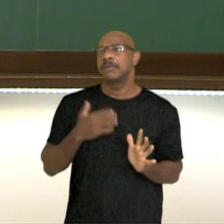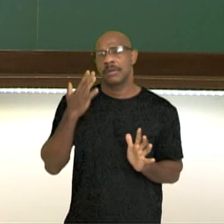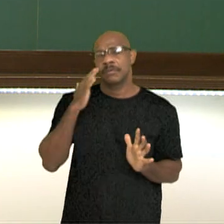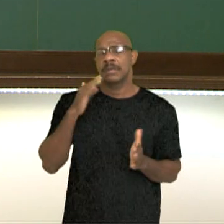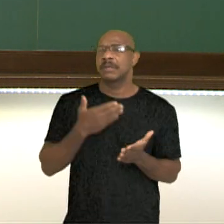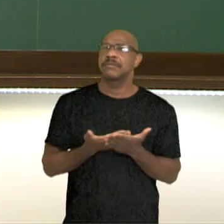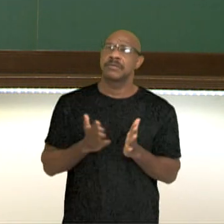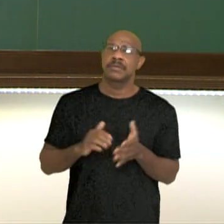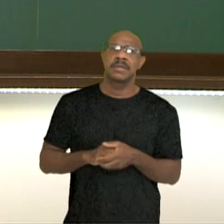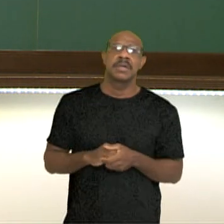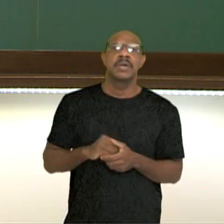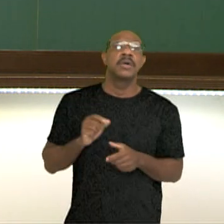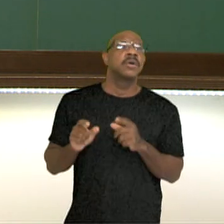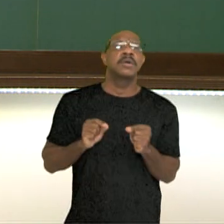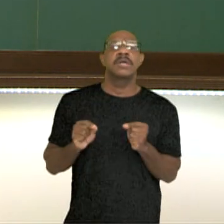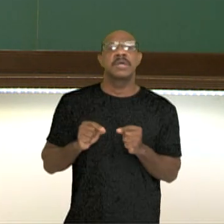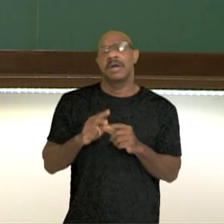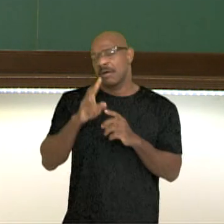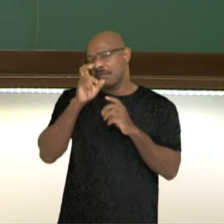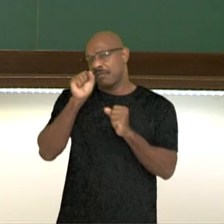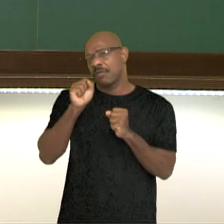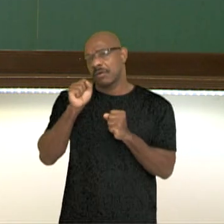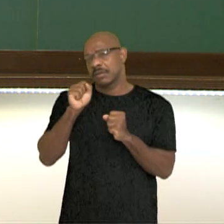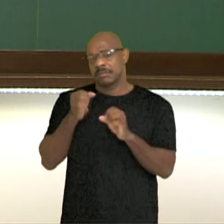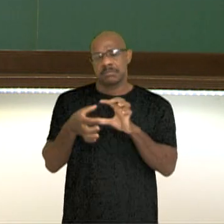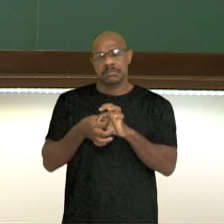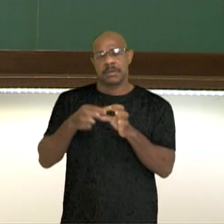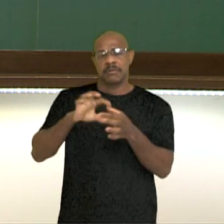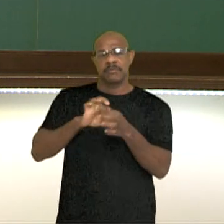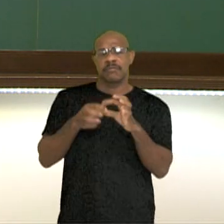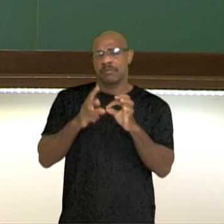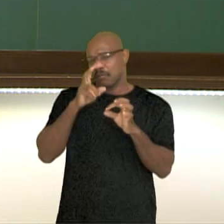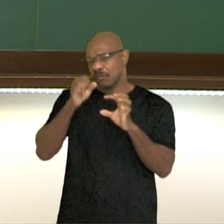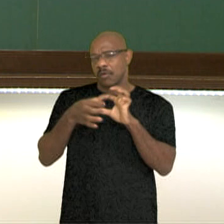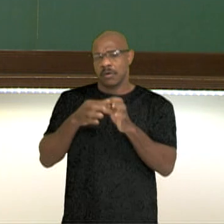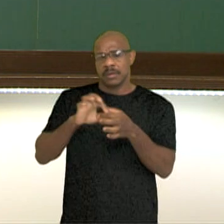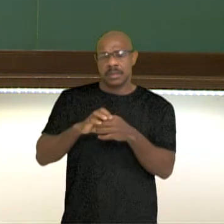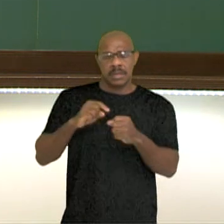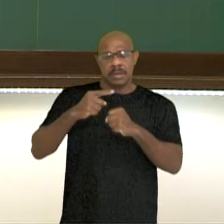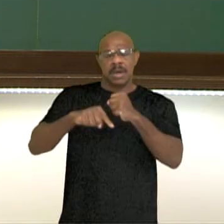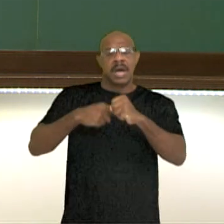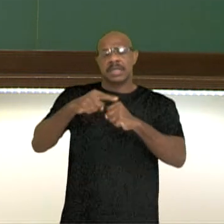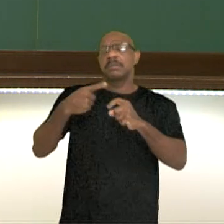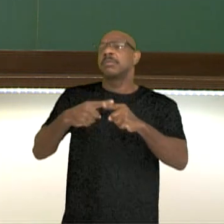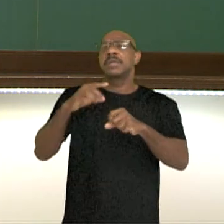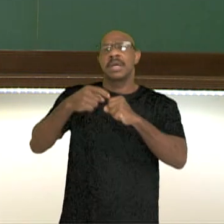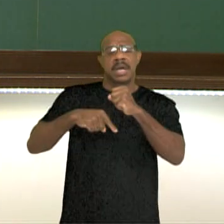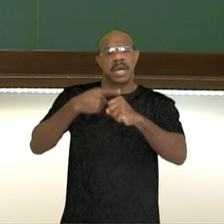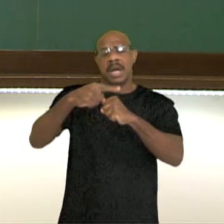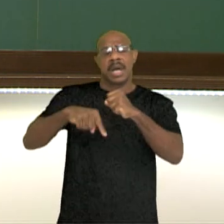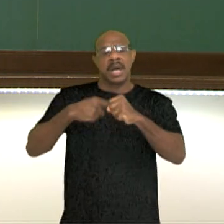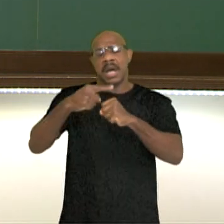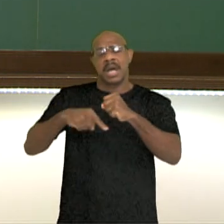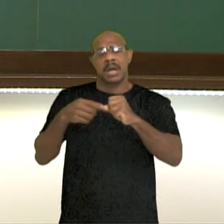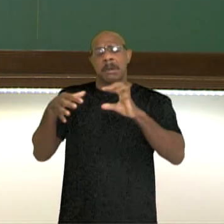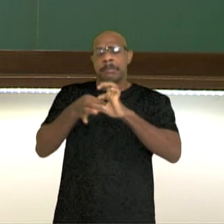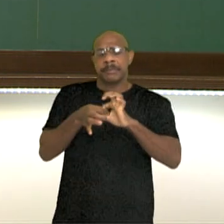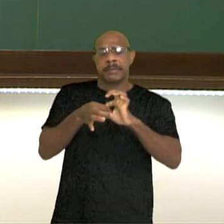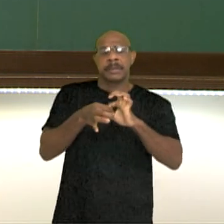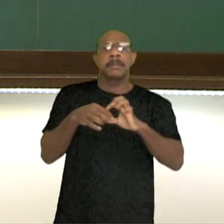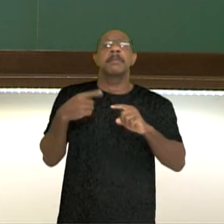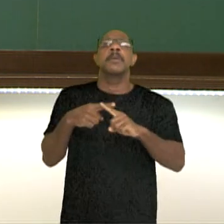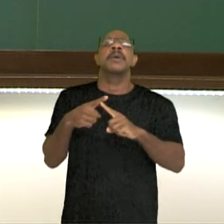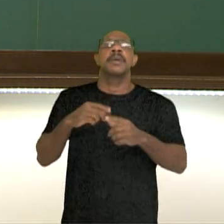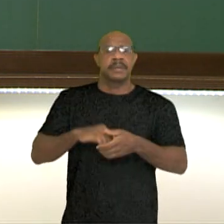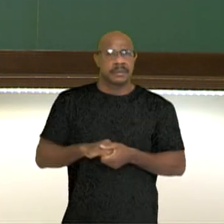é? Já sei, é uma força de atração entre os átomos. Por que os átomos se ligam? Nós dizemos o